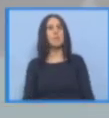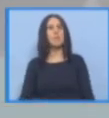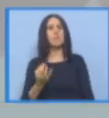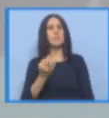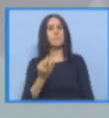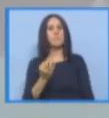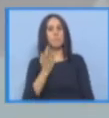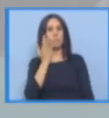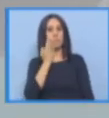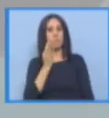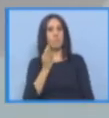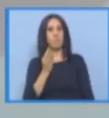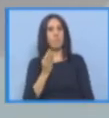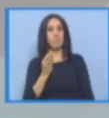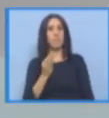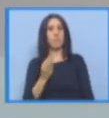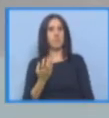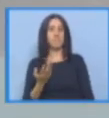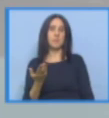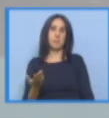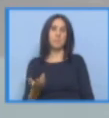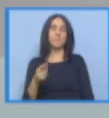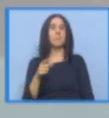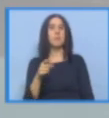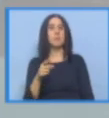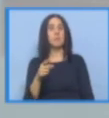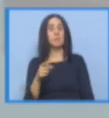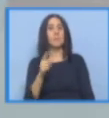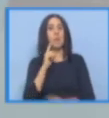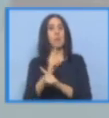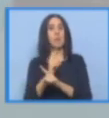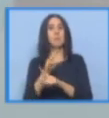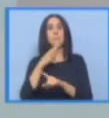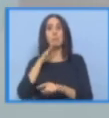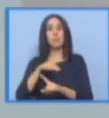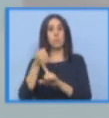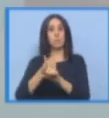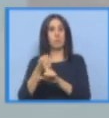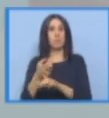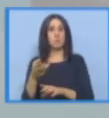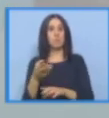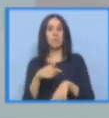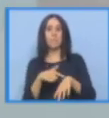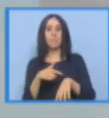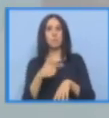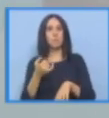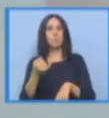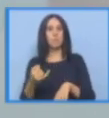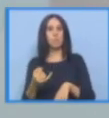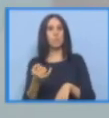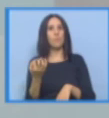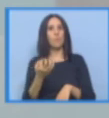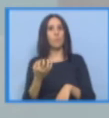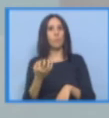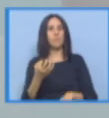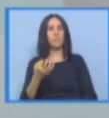forma procura, lá está, combater a tal precariedade, isto depois daquele período em que